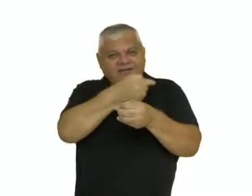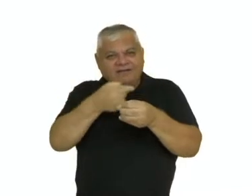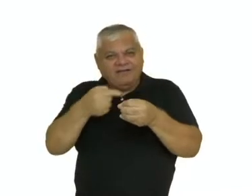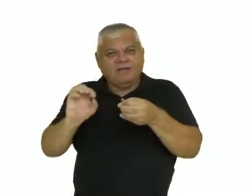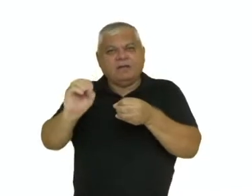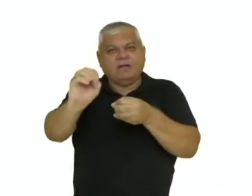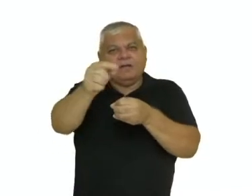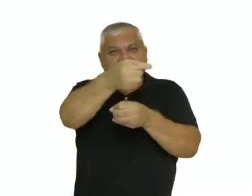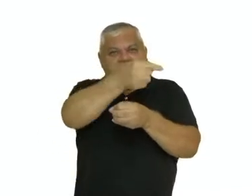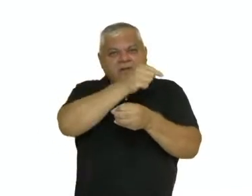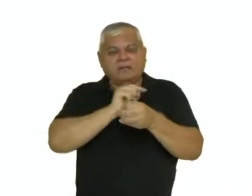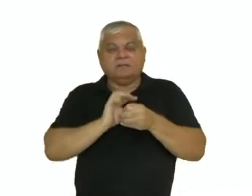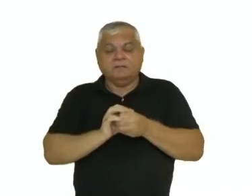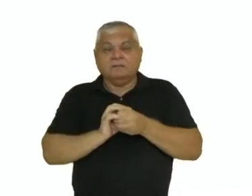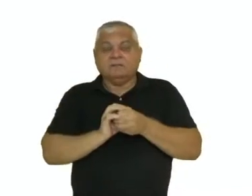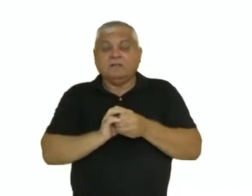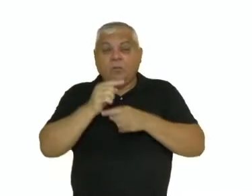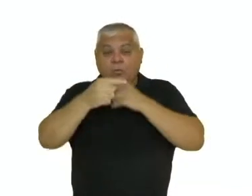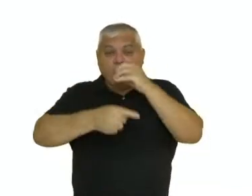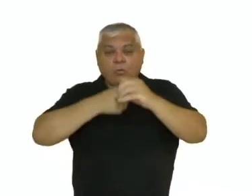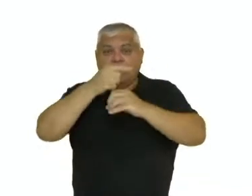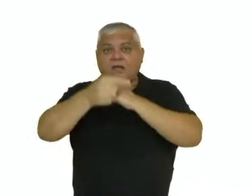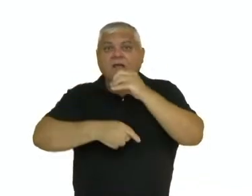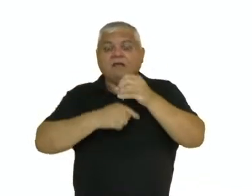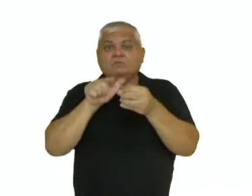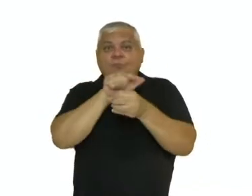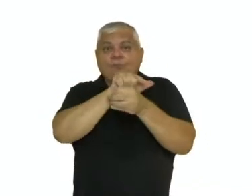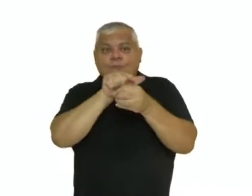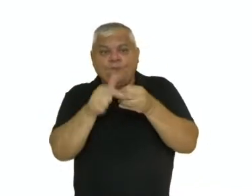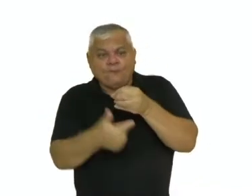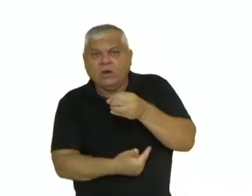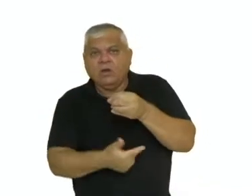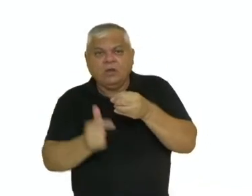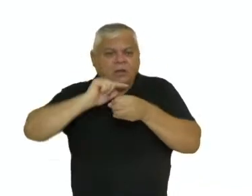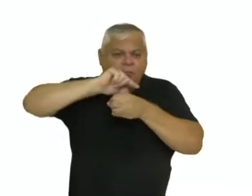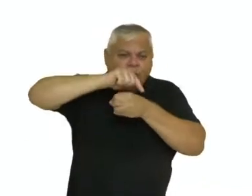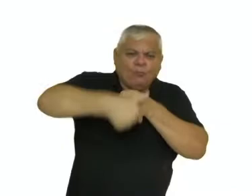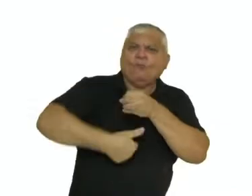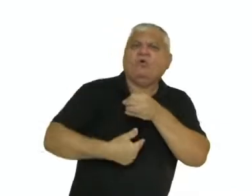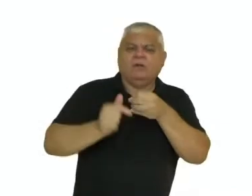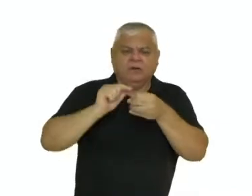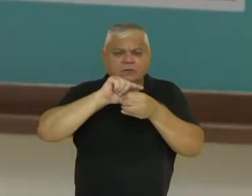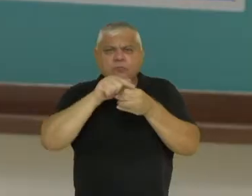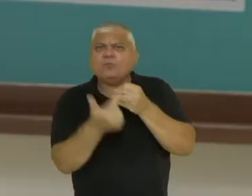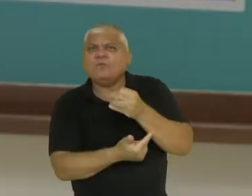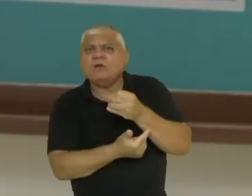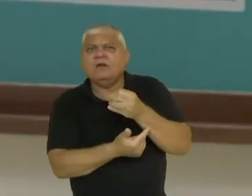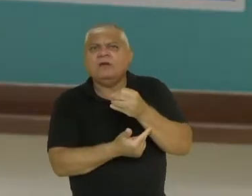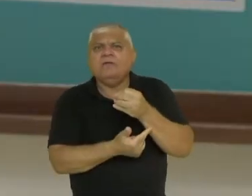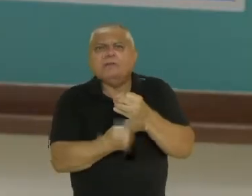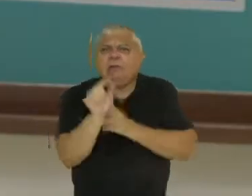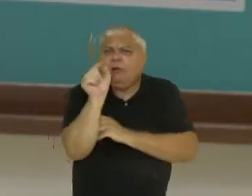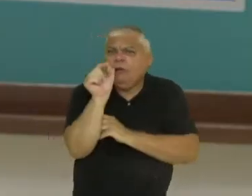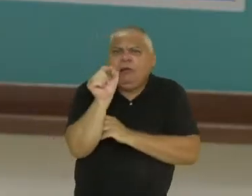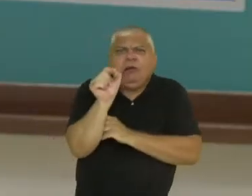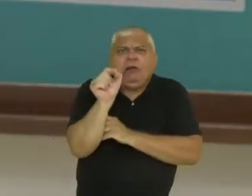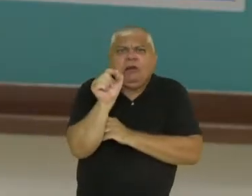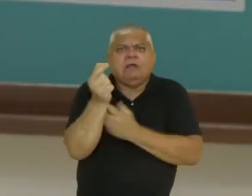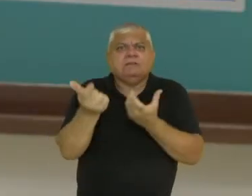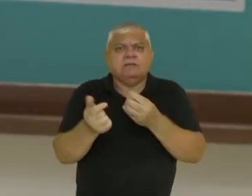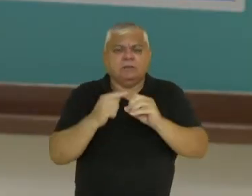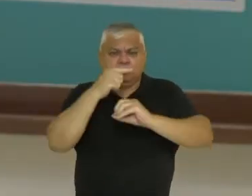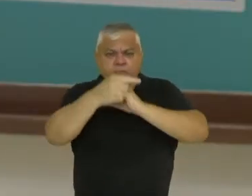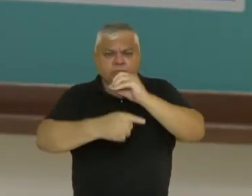átomo é um enorme vazio e que o núcleo é denso, positivo, que tem os prótons, muito menor do que a eletrosfera. E na verdade o nosso átomo